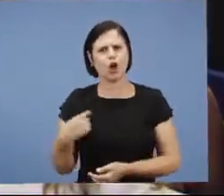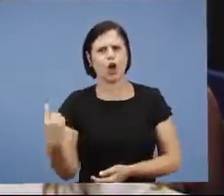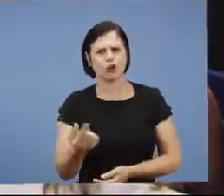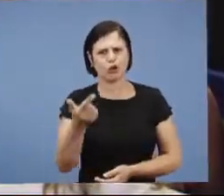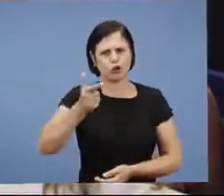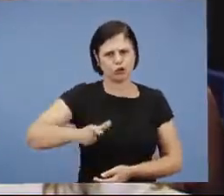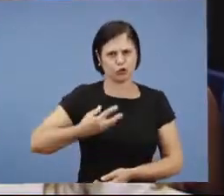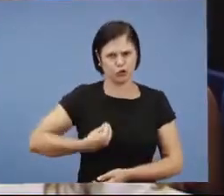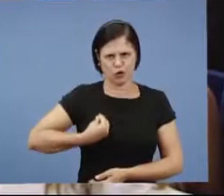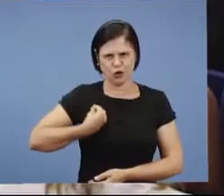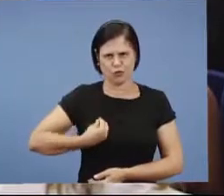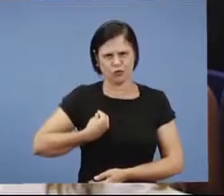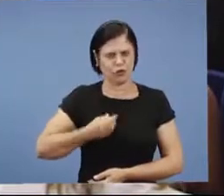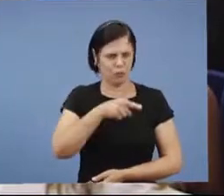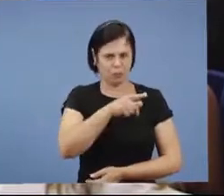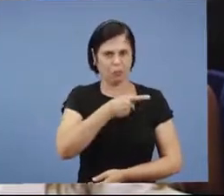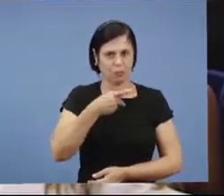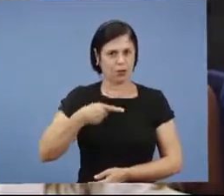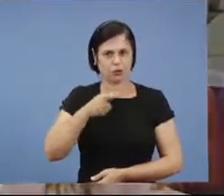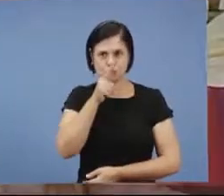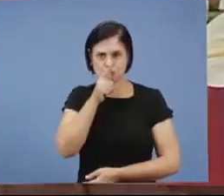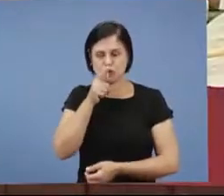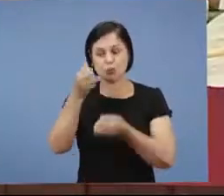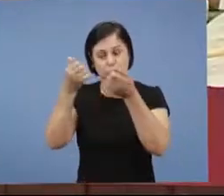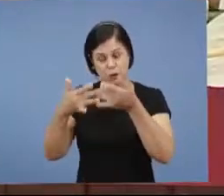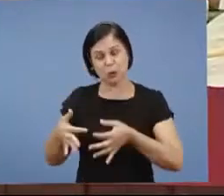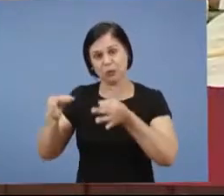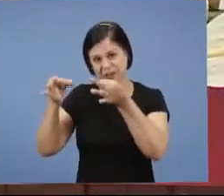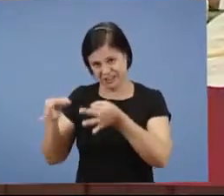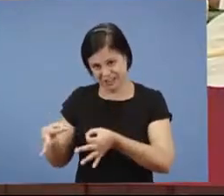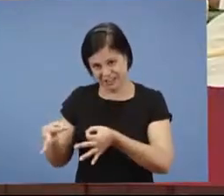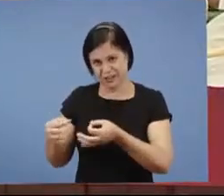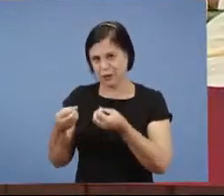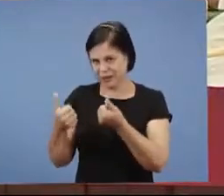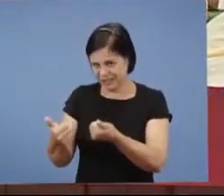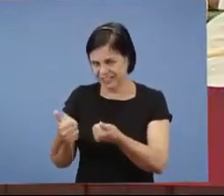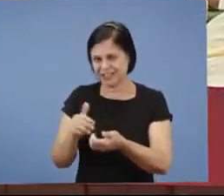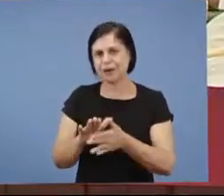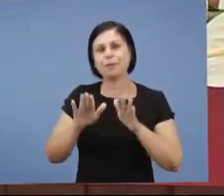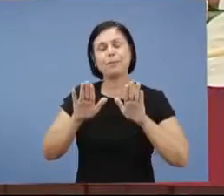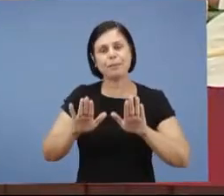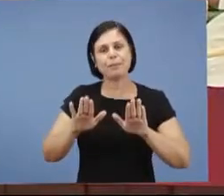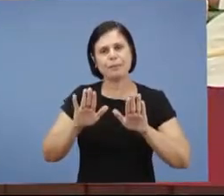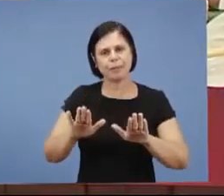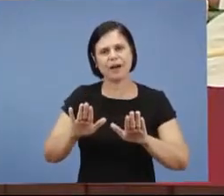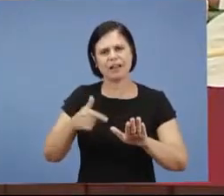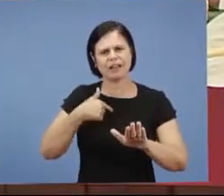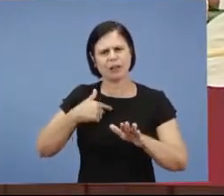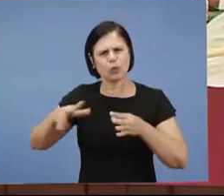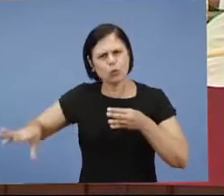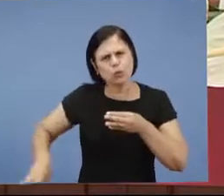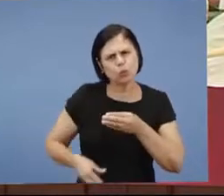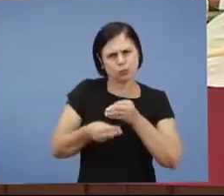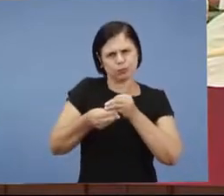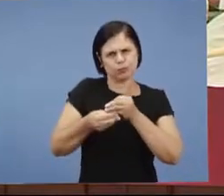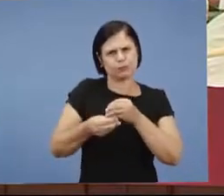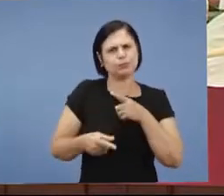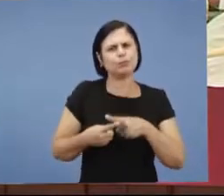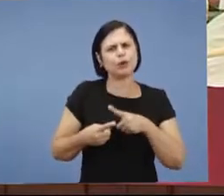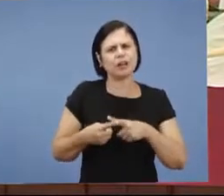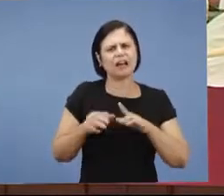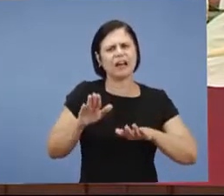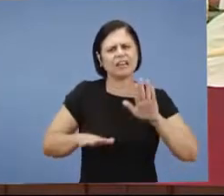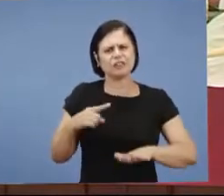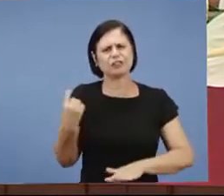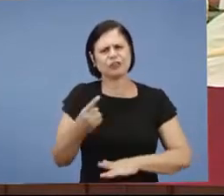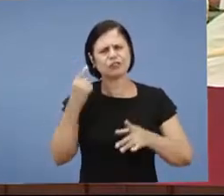volta. Foi muito bem explicado aqui. A resposta foi dada. Mas há um complemento aqui, porque nós, às vezes,